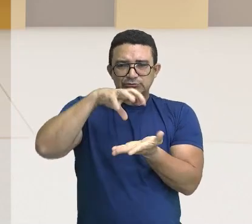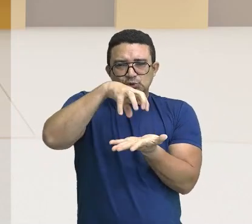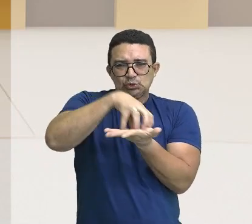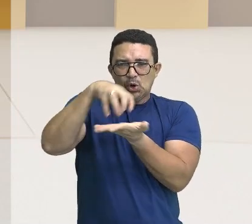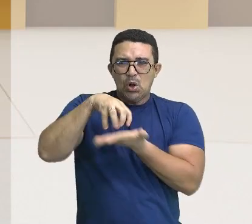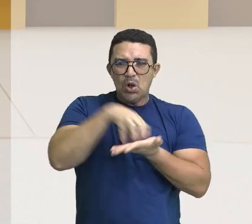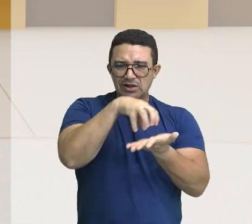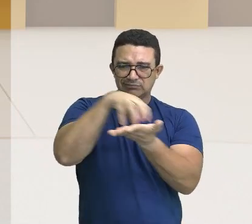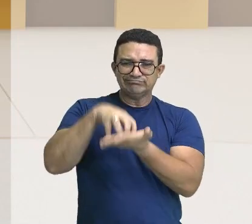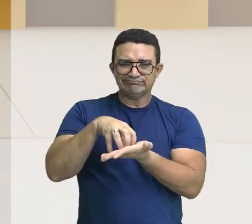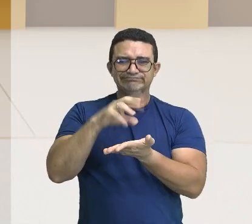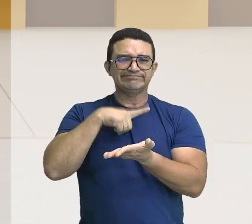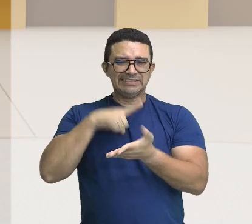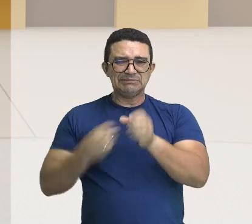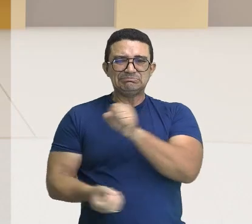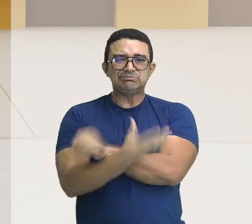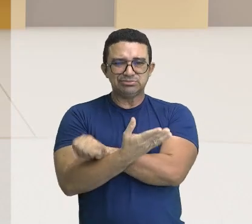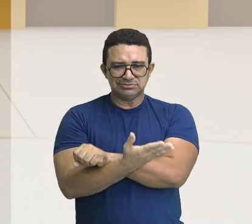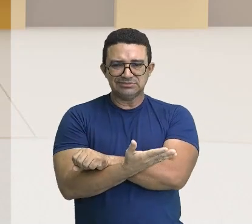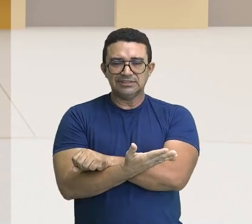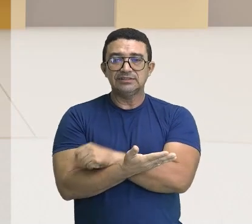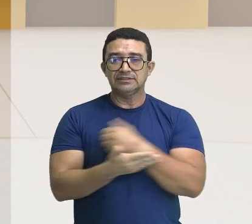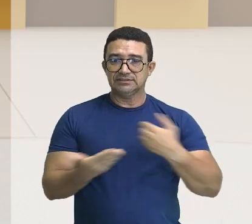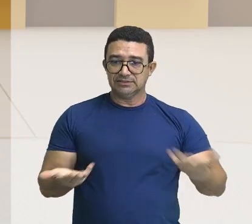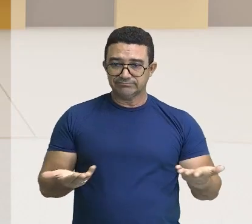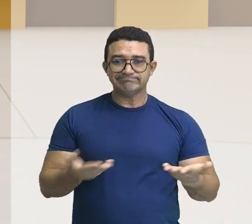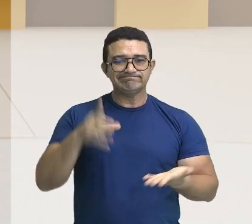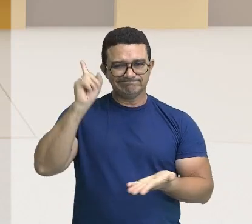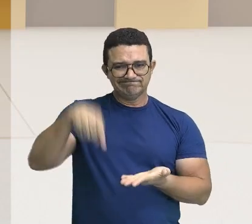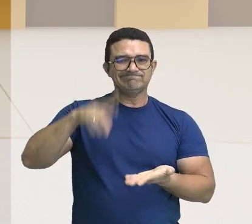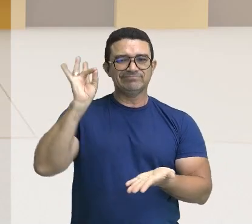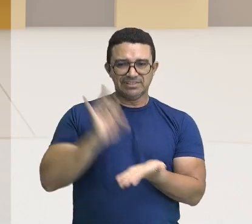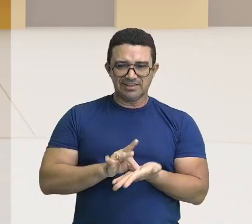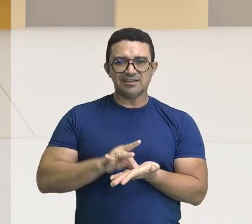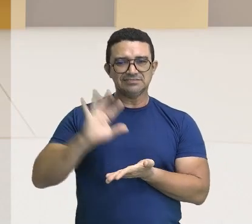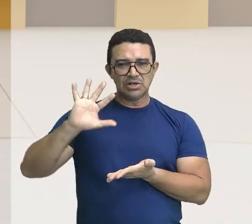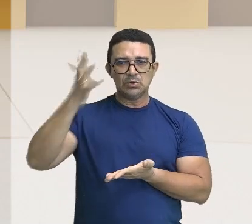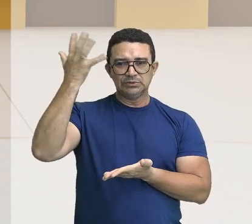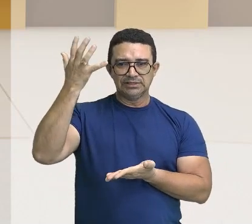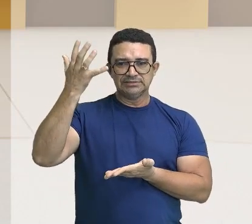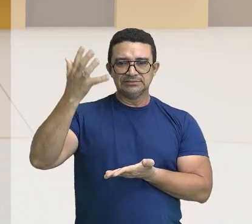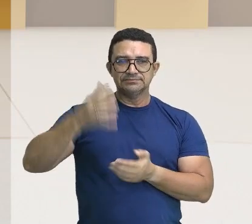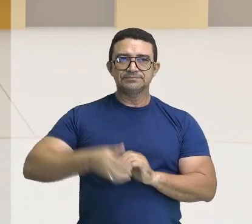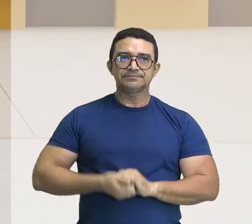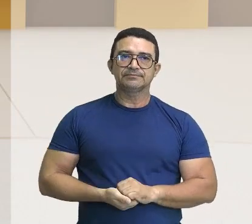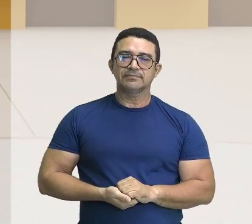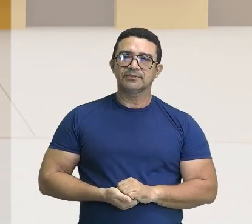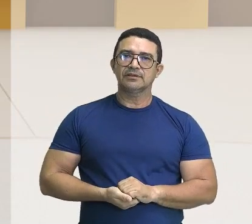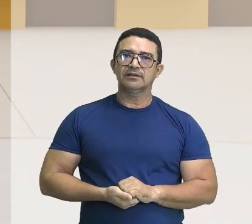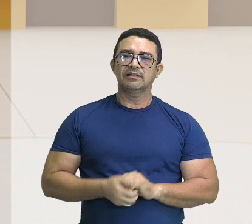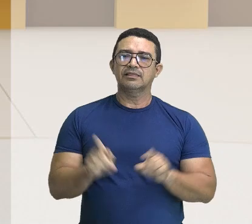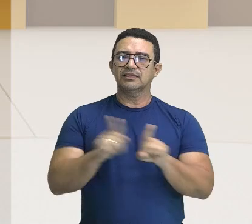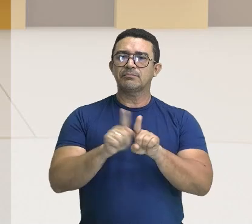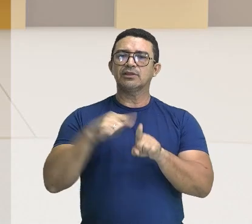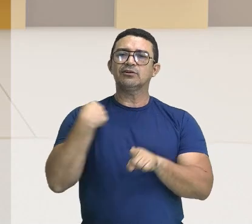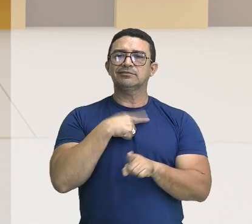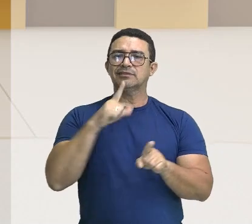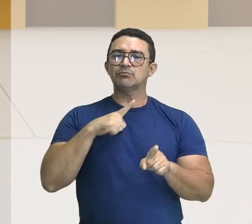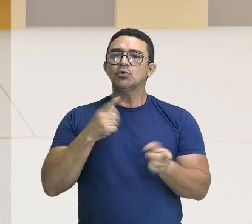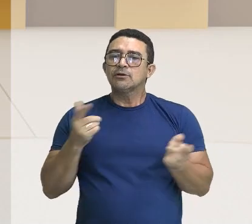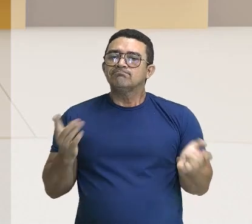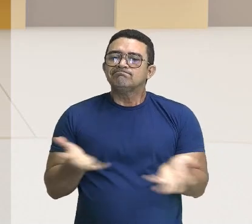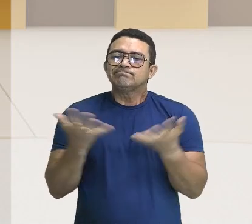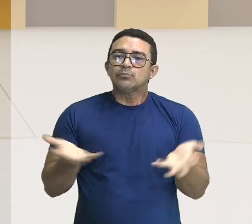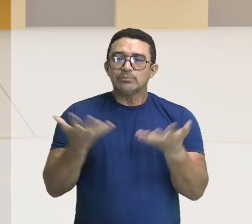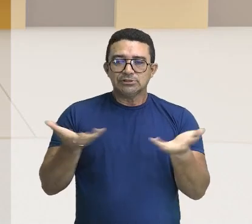É interessante isso, parece contraditório, mas essa é a verdade. Essa é a verdade. O que mais, professora? Nós temos, então, a promoção do